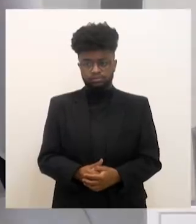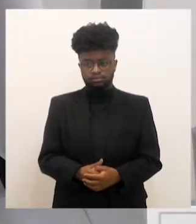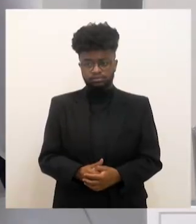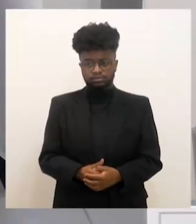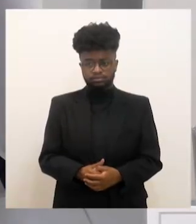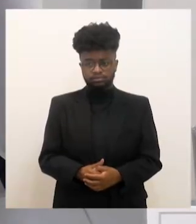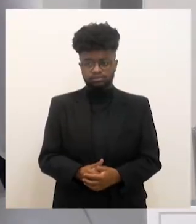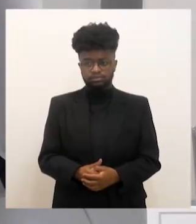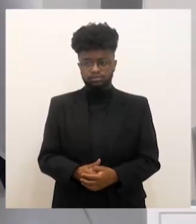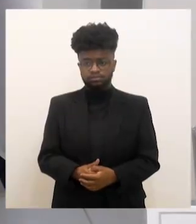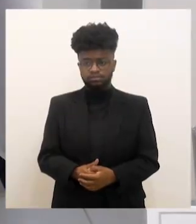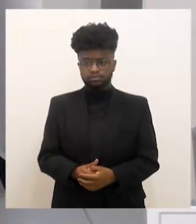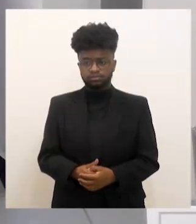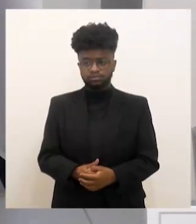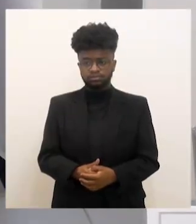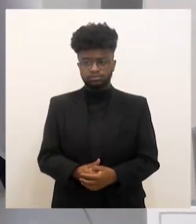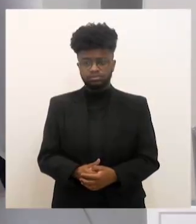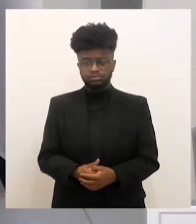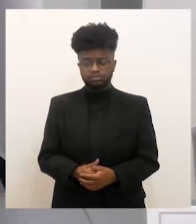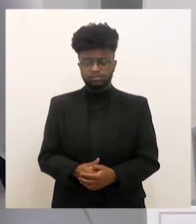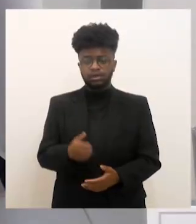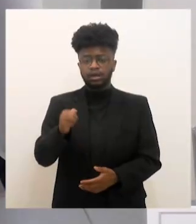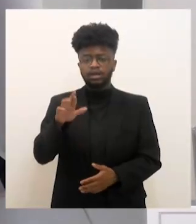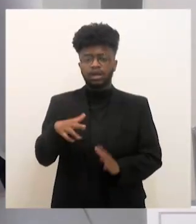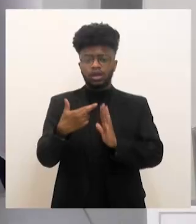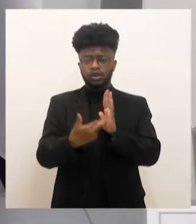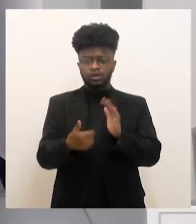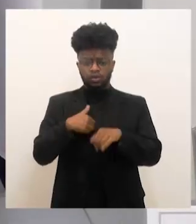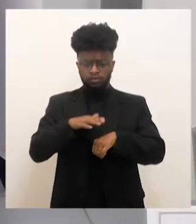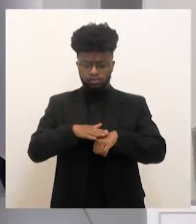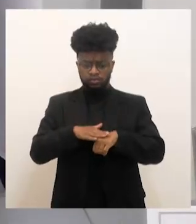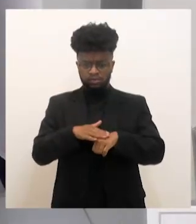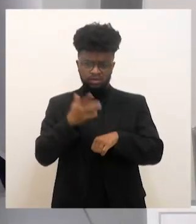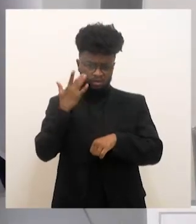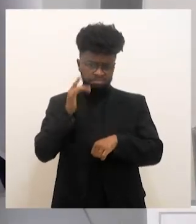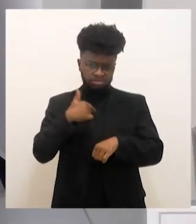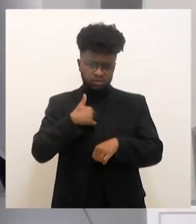Assim, quem é o relator? Sou eu, né? Acho que sou eu.